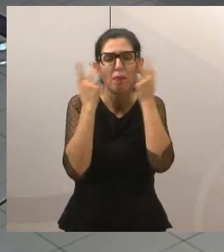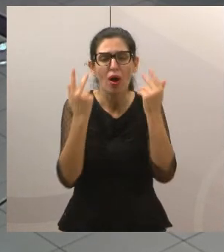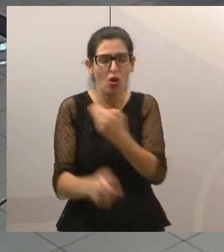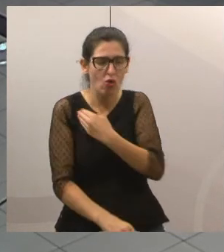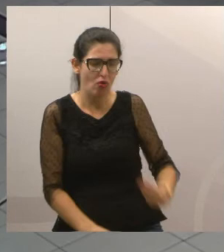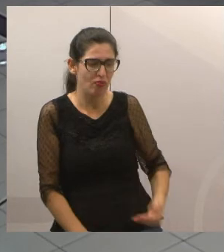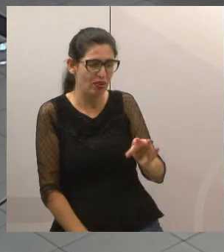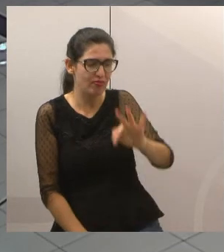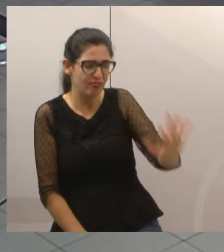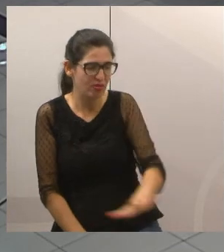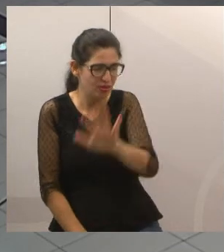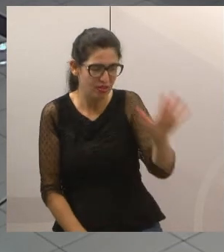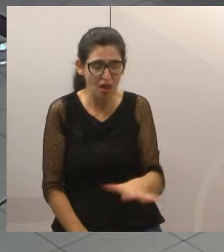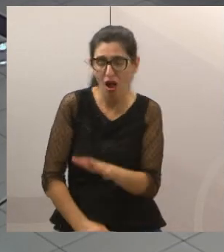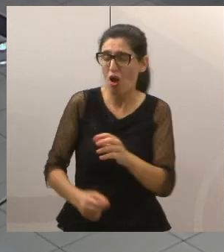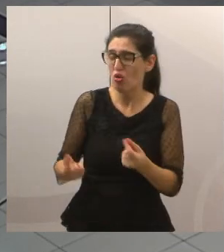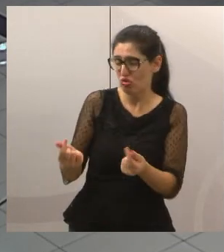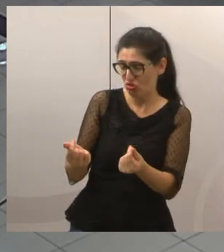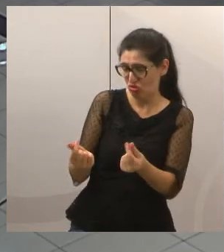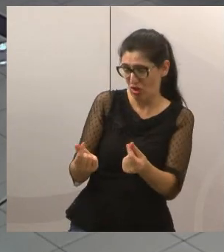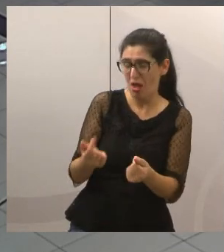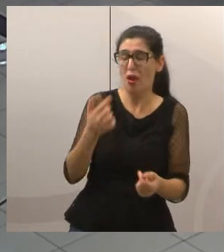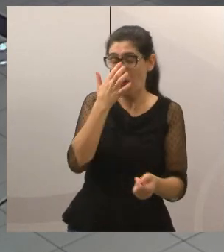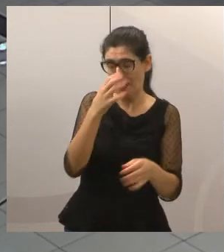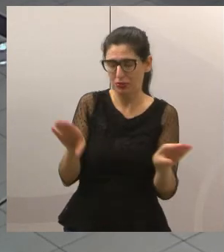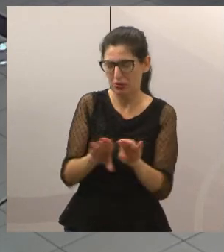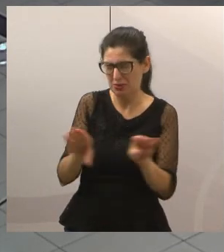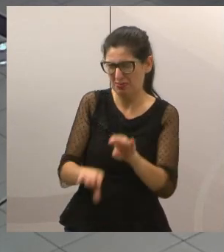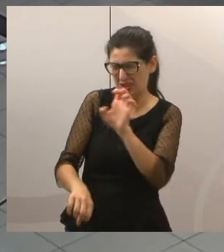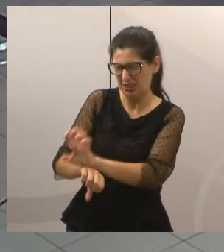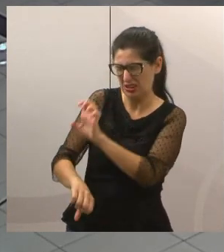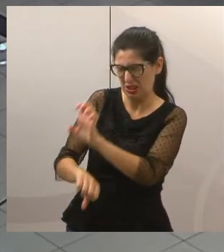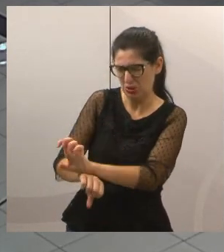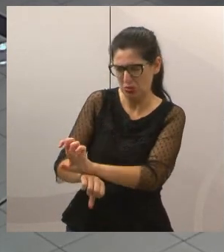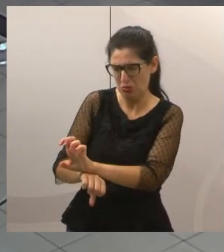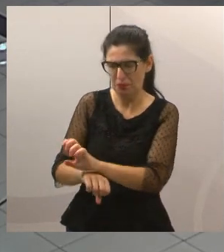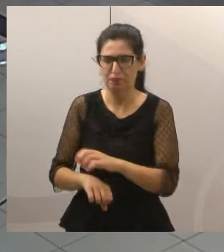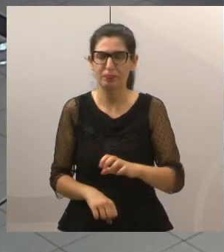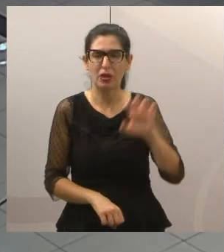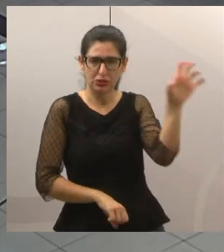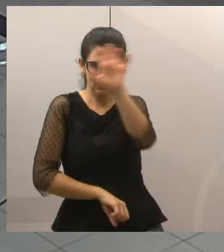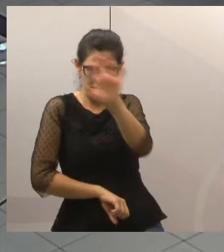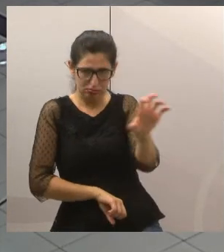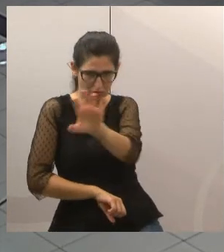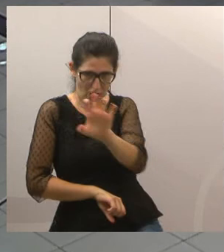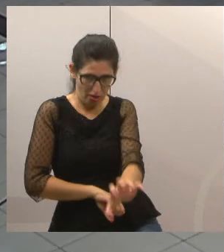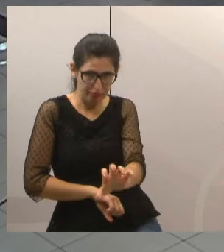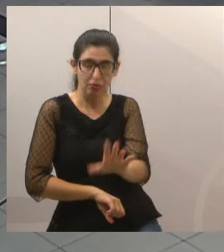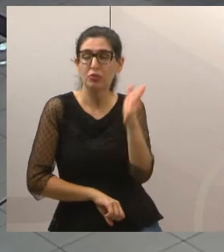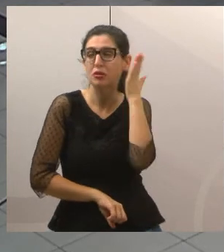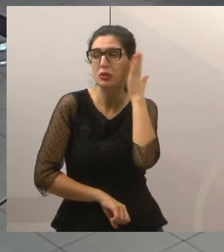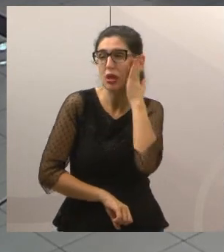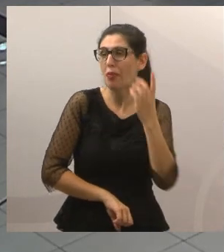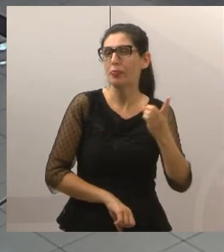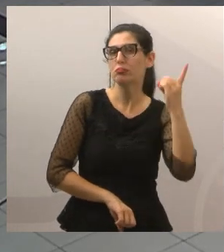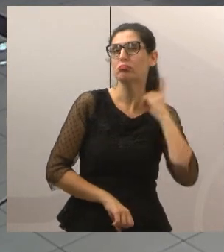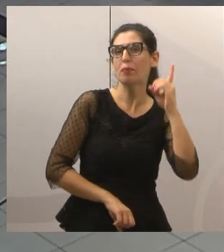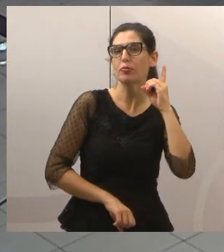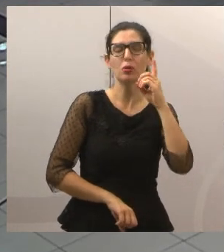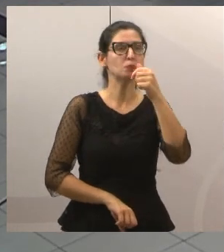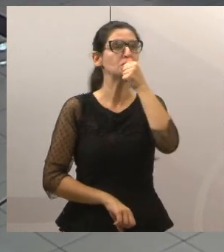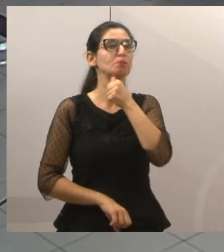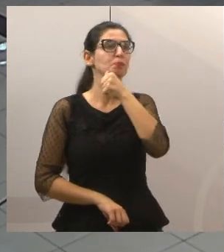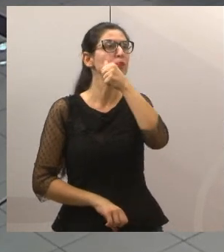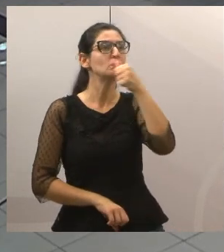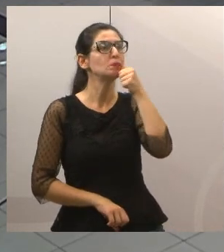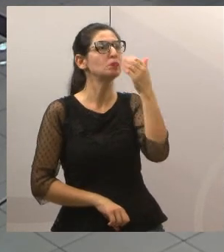emendas impositivas do governo federal e estadual, que, né, os vereadores sabem muito bem que o deputado promete a emenda e a